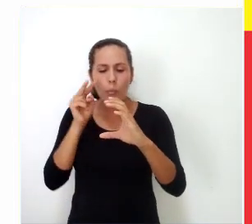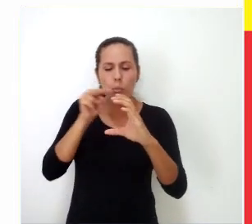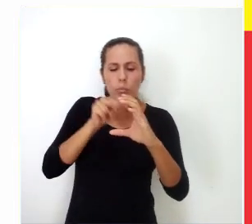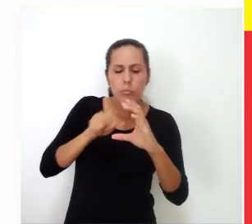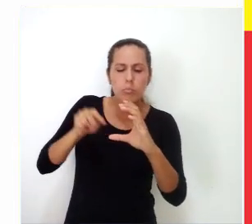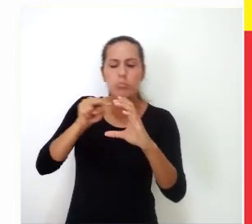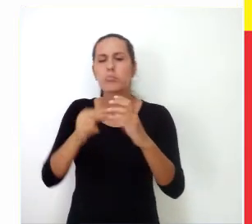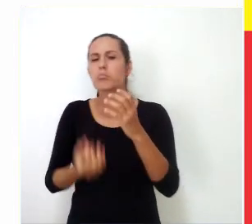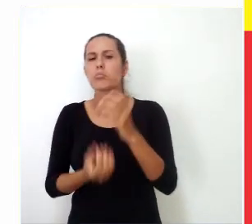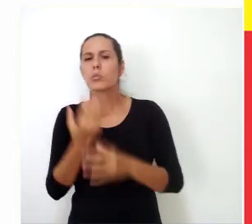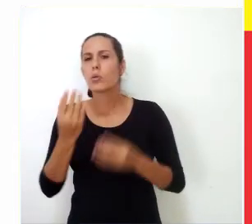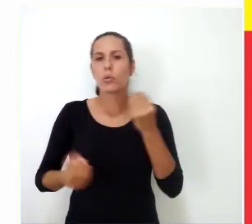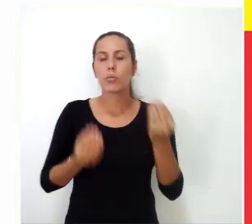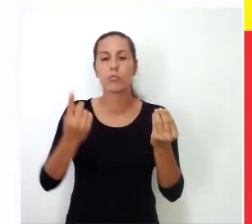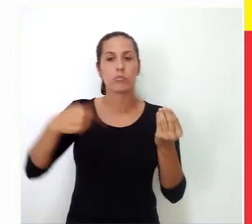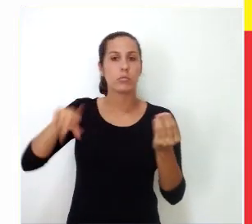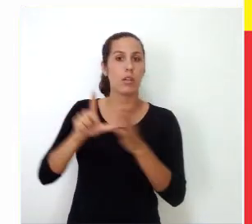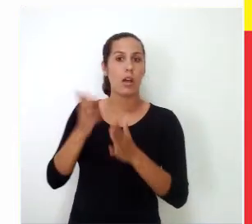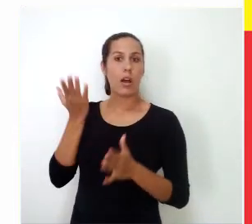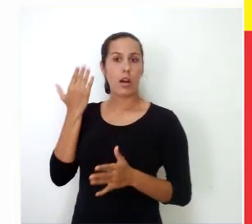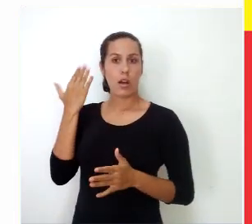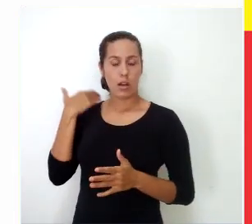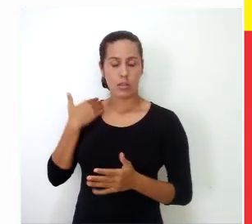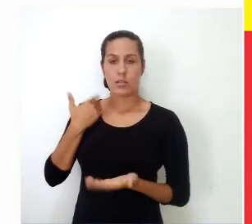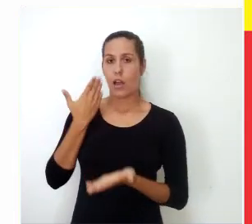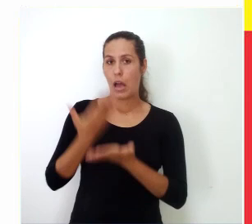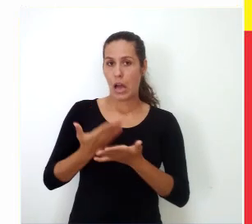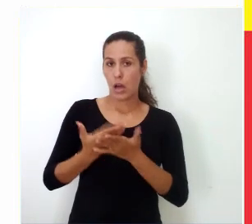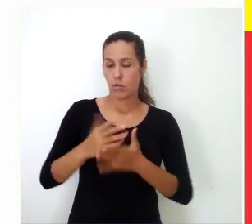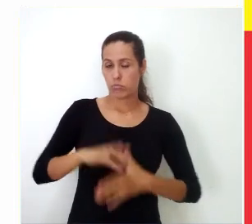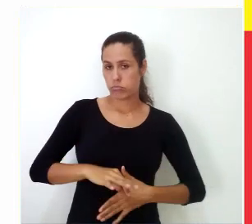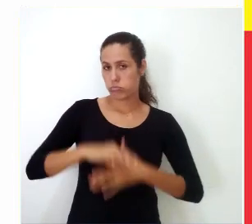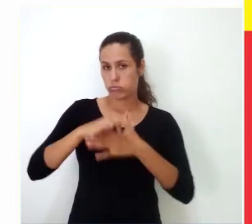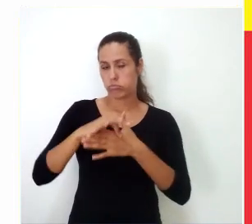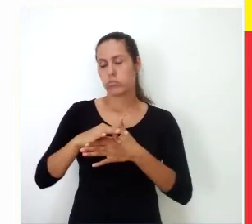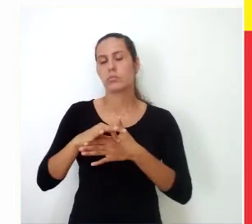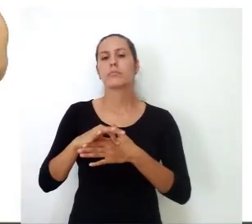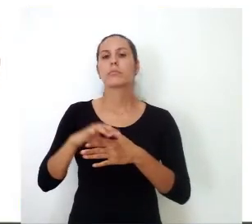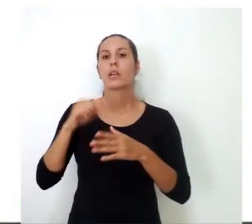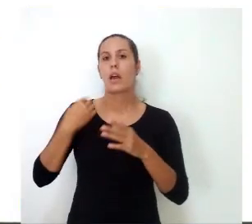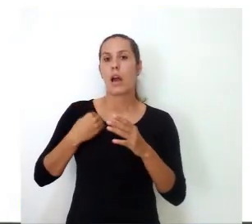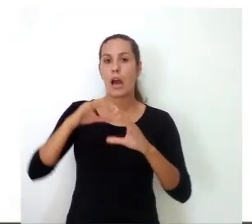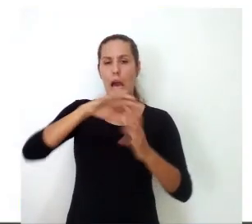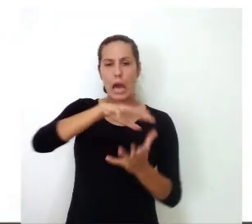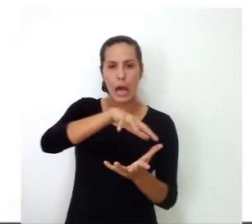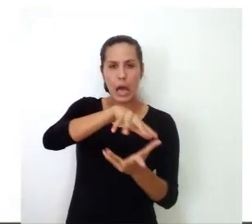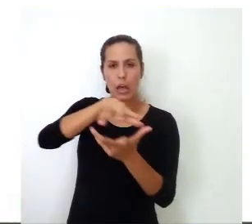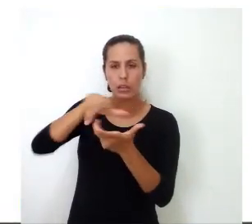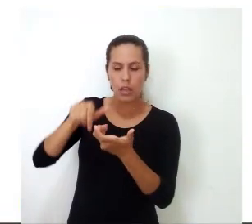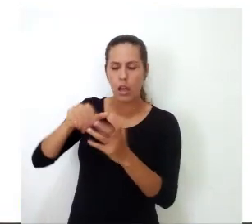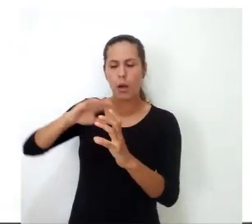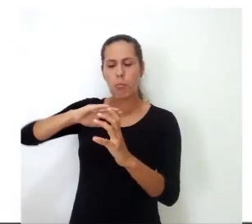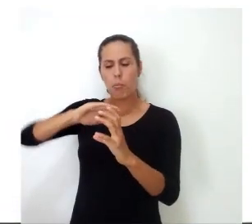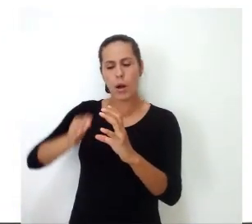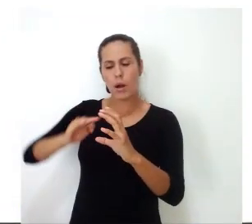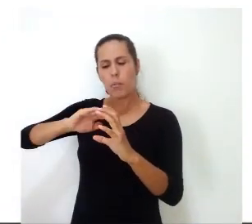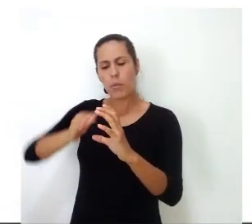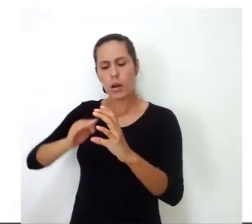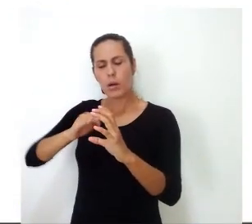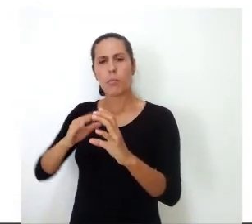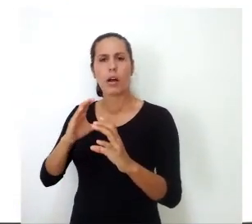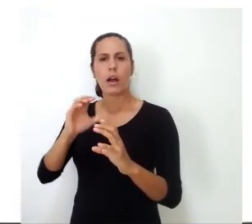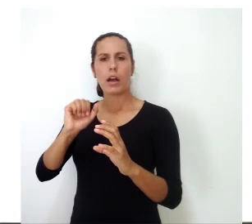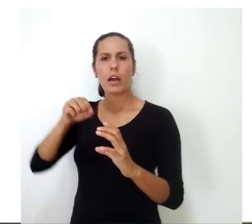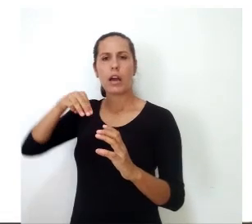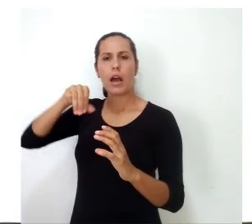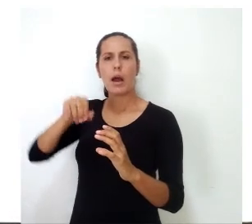Nossa Terra, como vocês já viram nas aulas presenciais, ela possui camadas, certo?